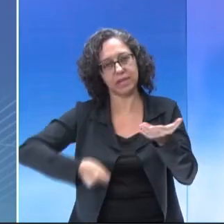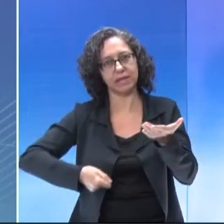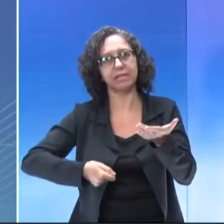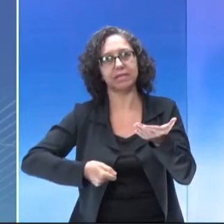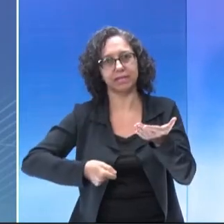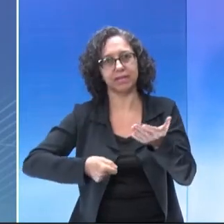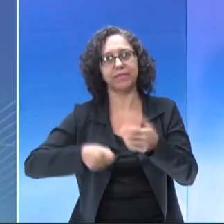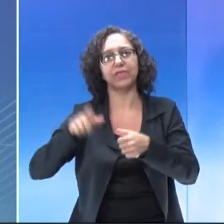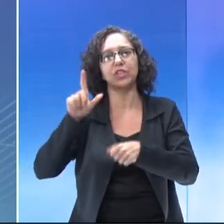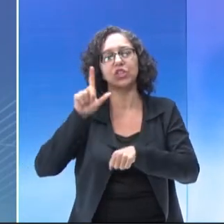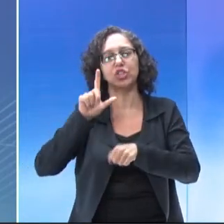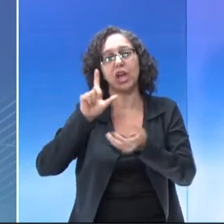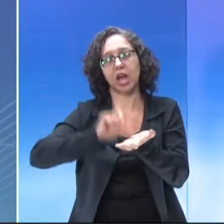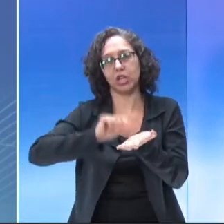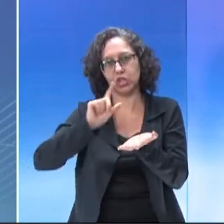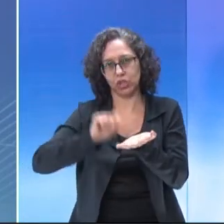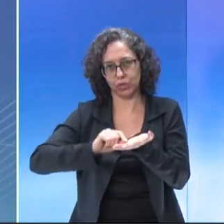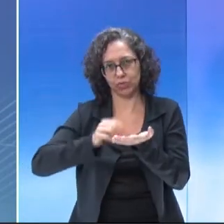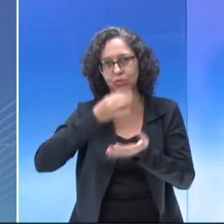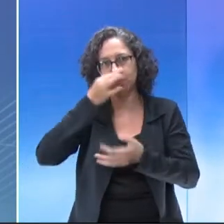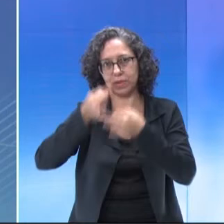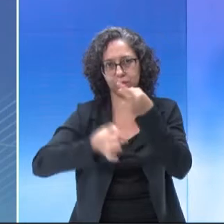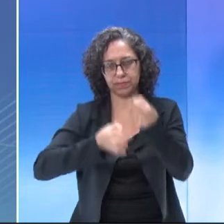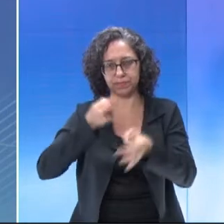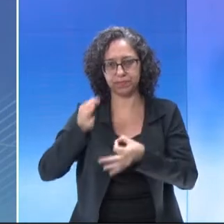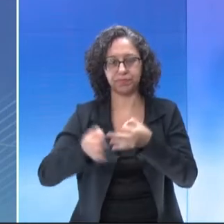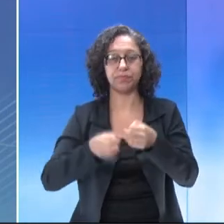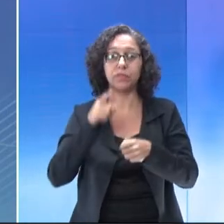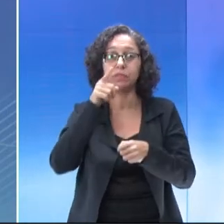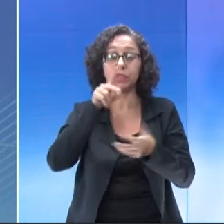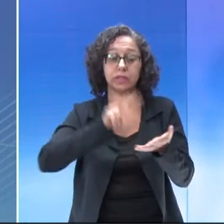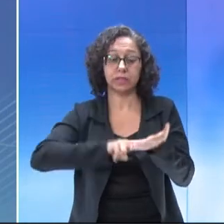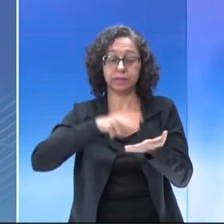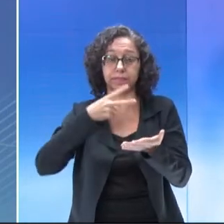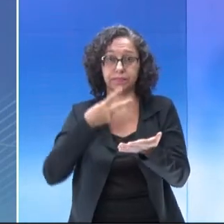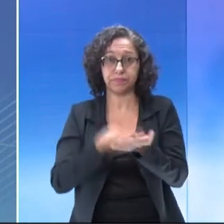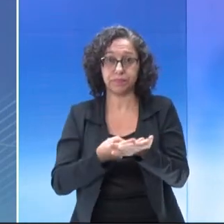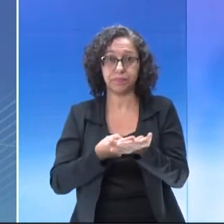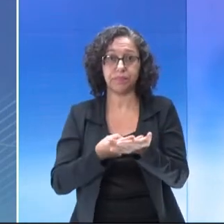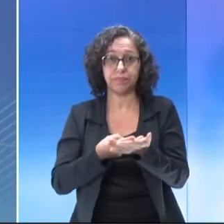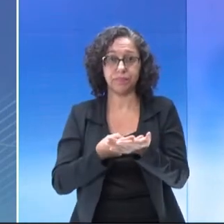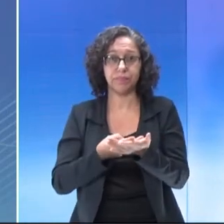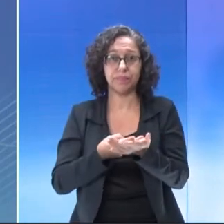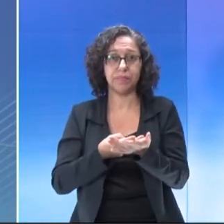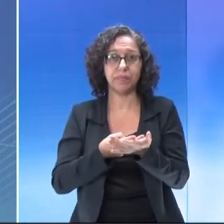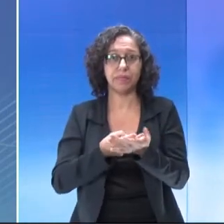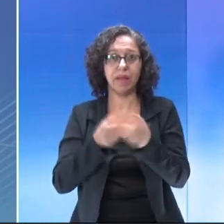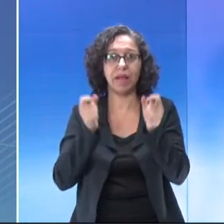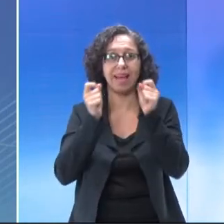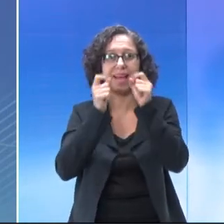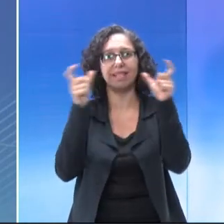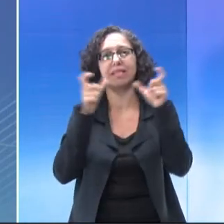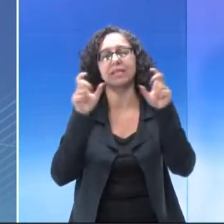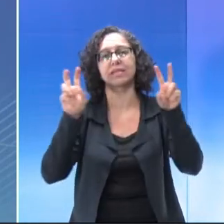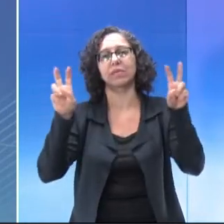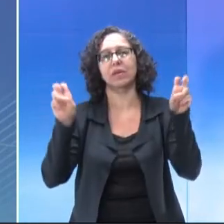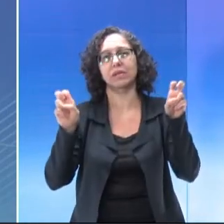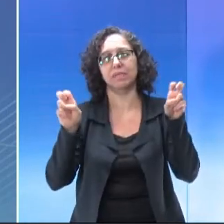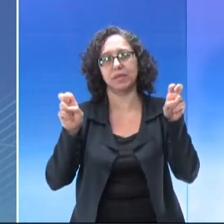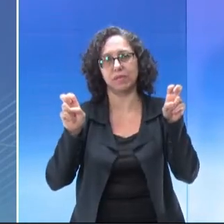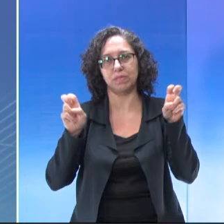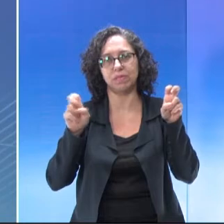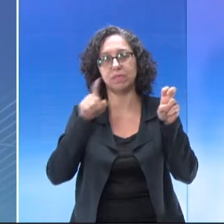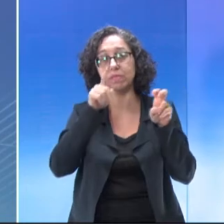textos de artigo de opinião. Quando você for fazer a interpretação de texto, você observe esse sinal gráfico de